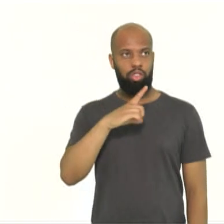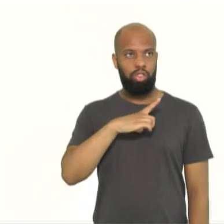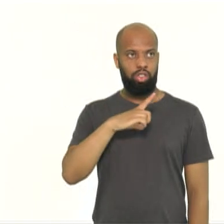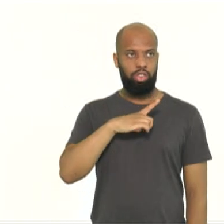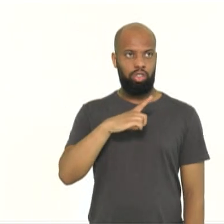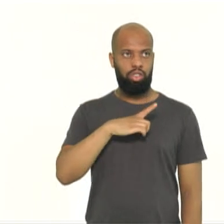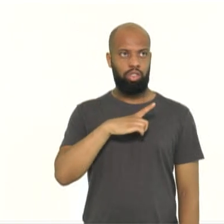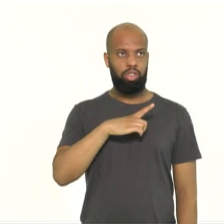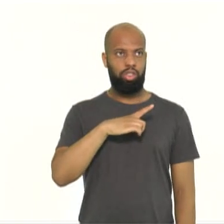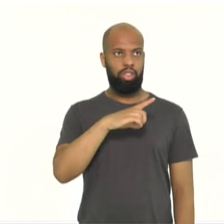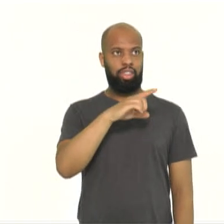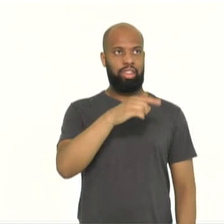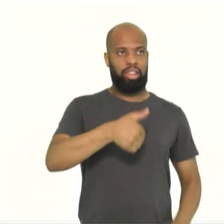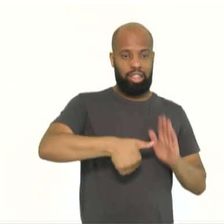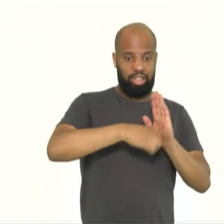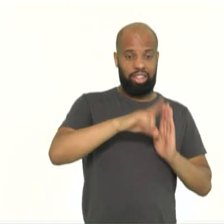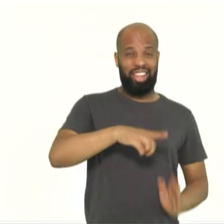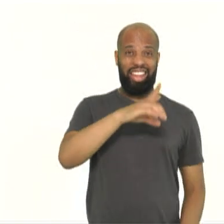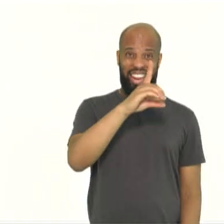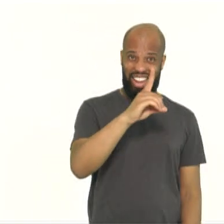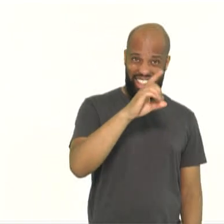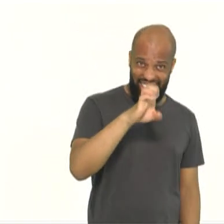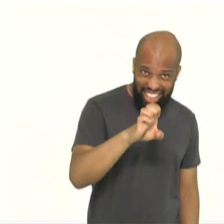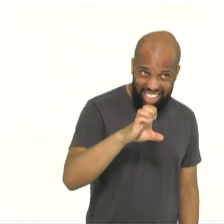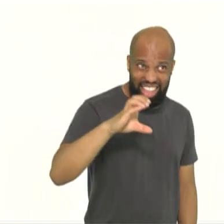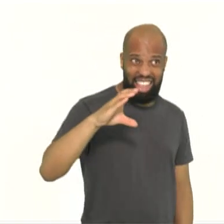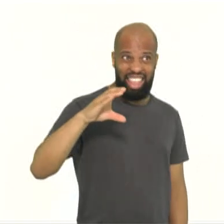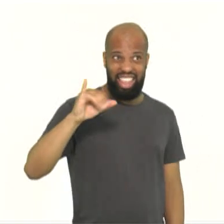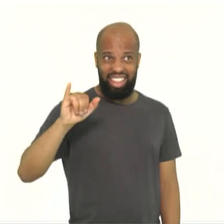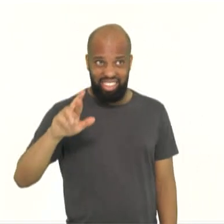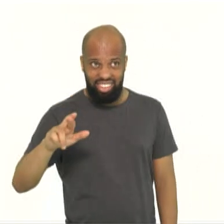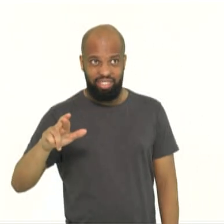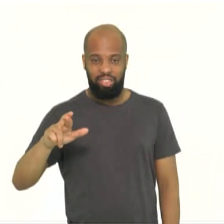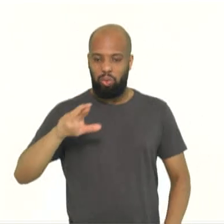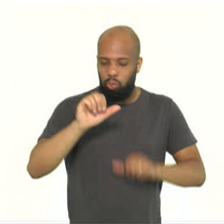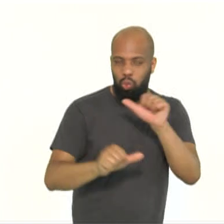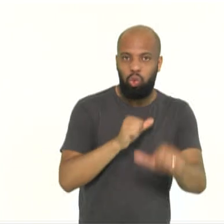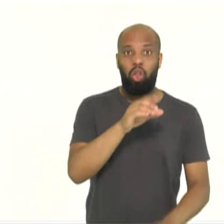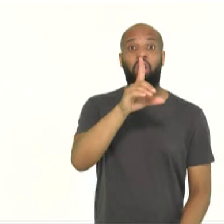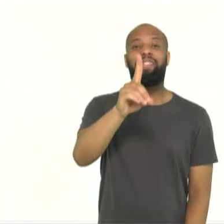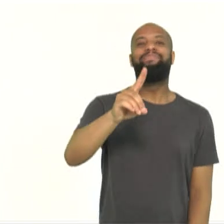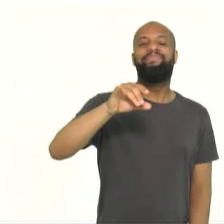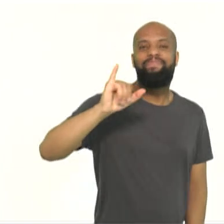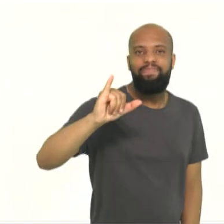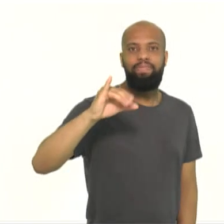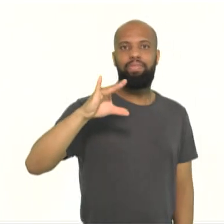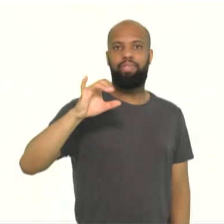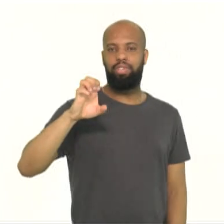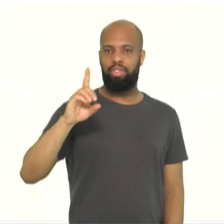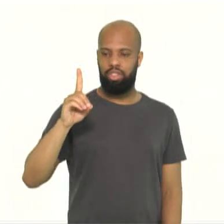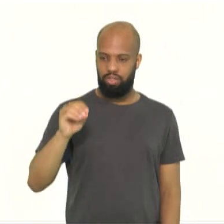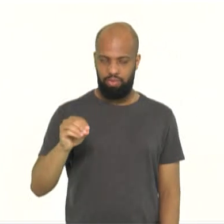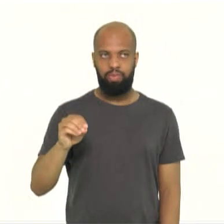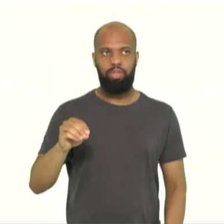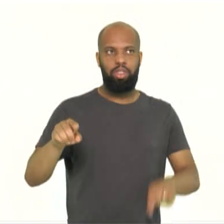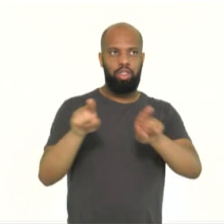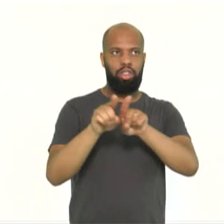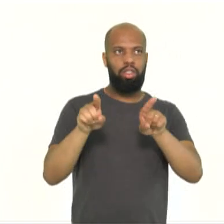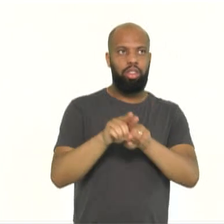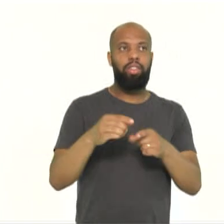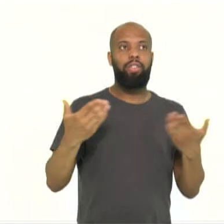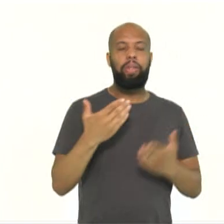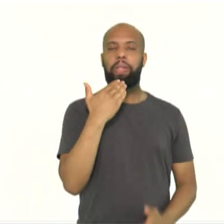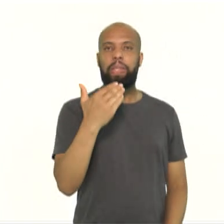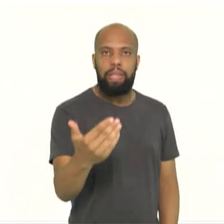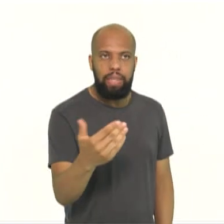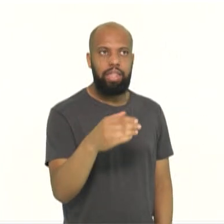né? Bien? Vamos para pedir. Então, aqui para pedir, nós tiramos o ir, sobra o radical